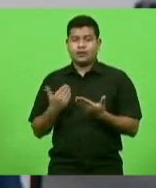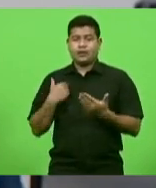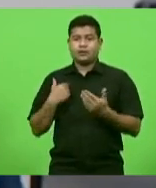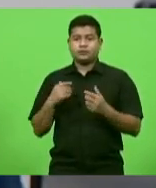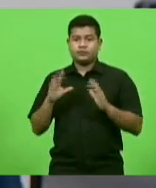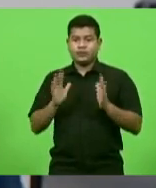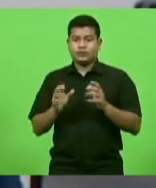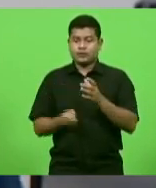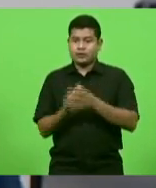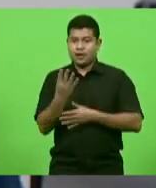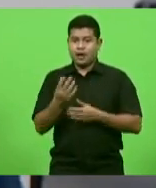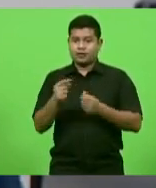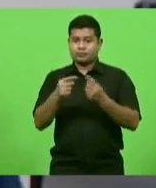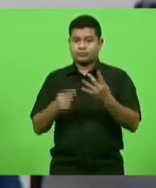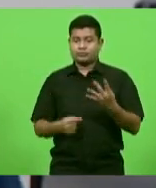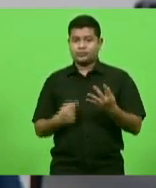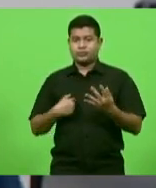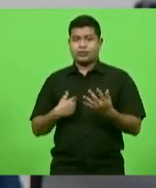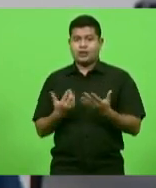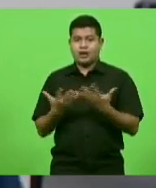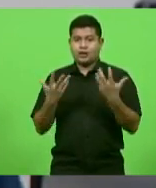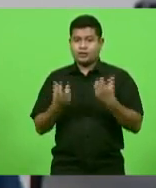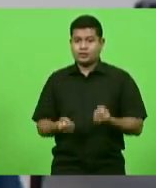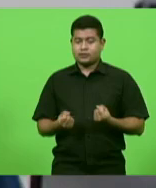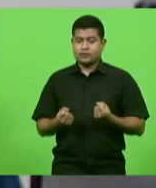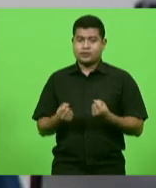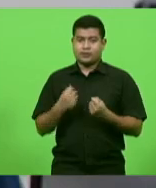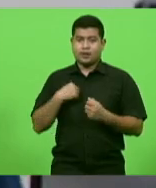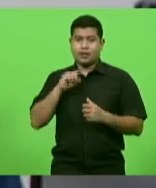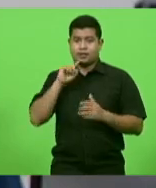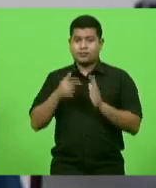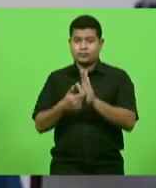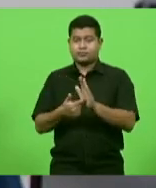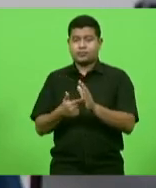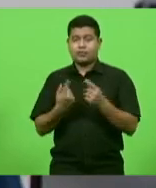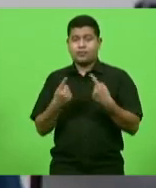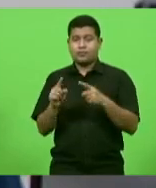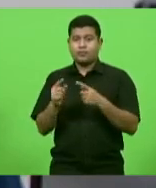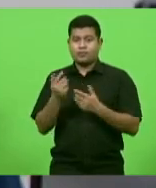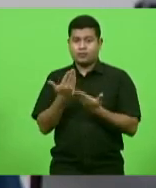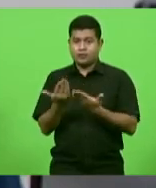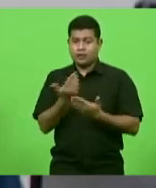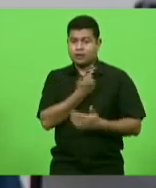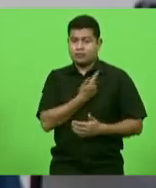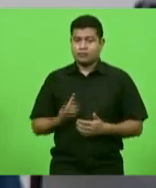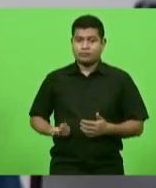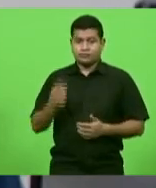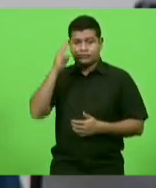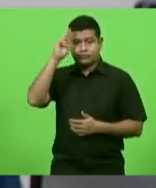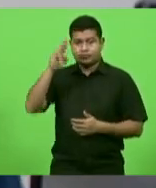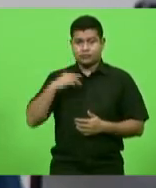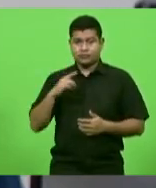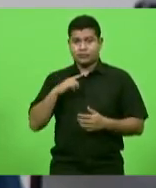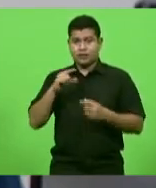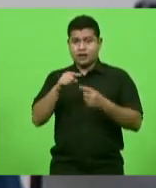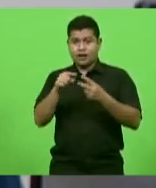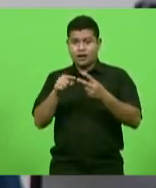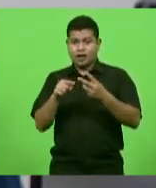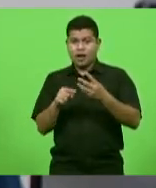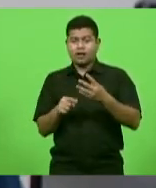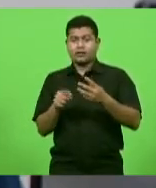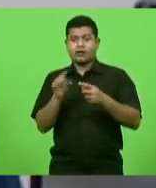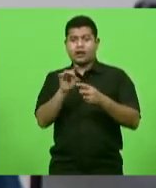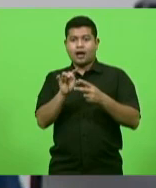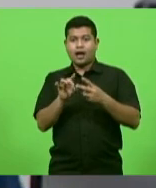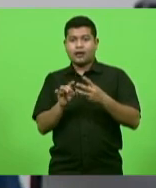fixação da justa causa para a admissão da denúncia contra Governador Carlos Moisés da Silva será feita de forma individualizada para